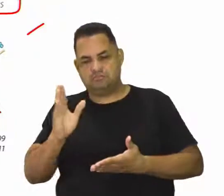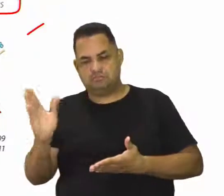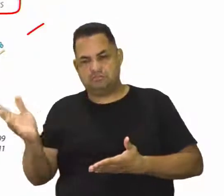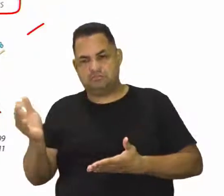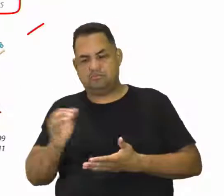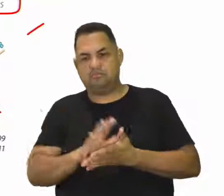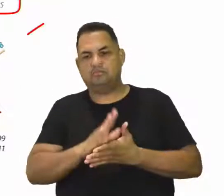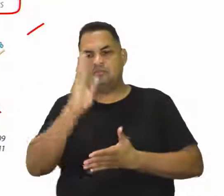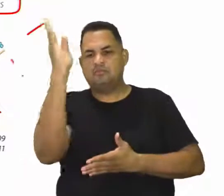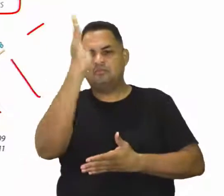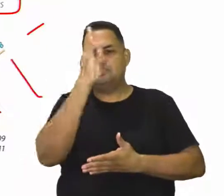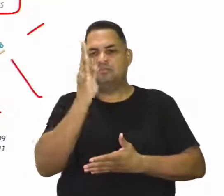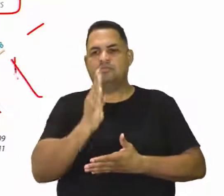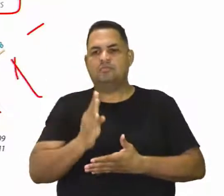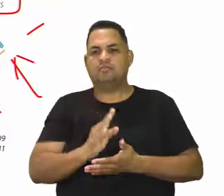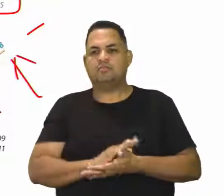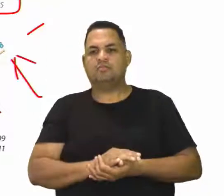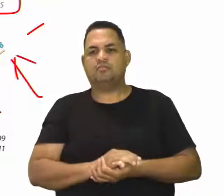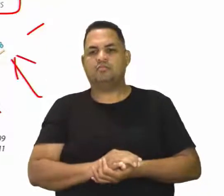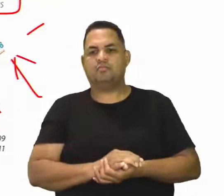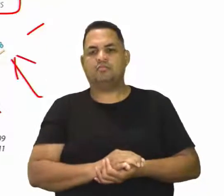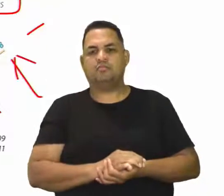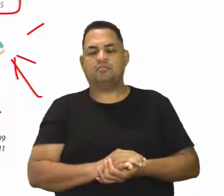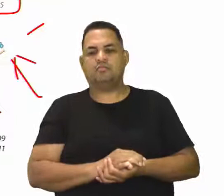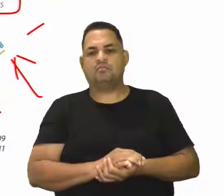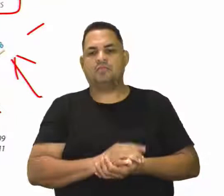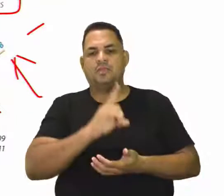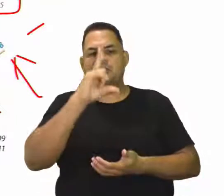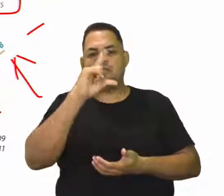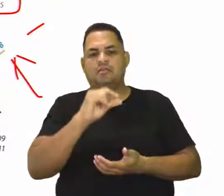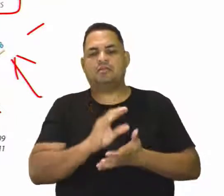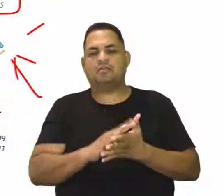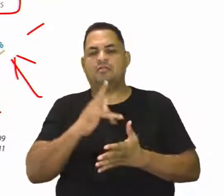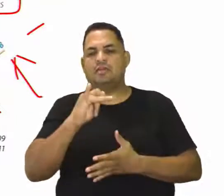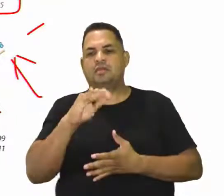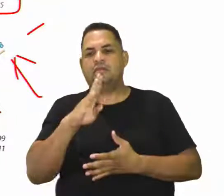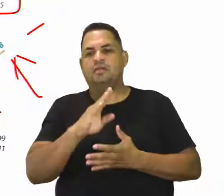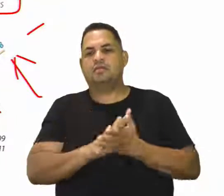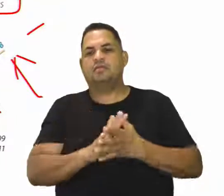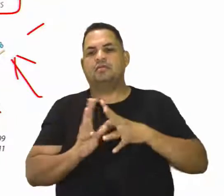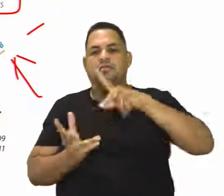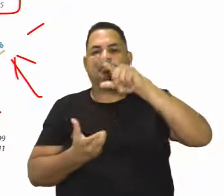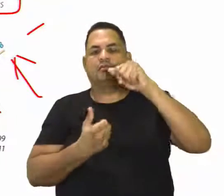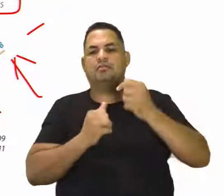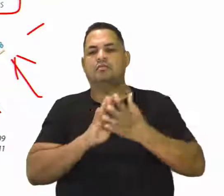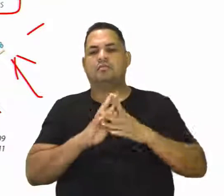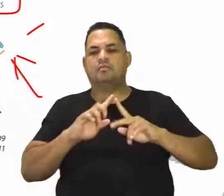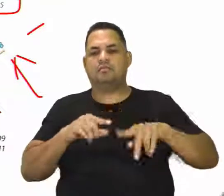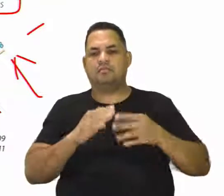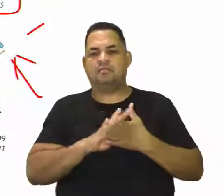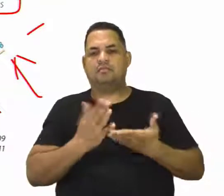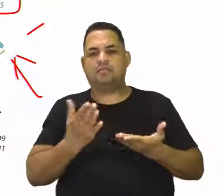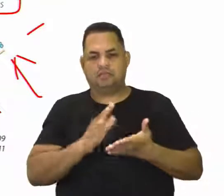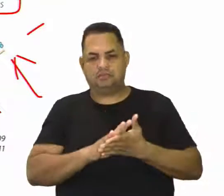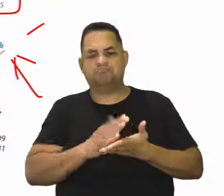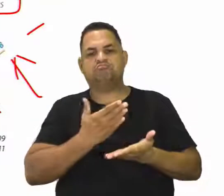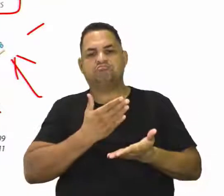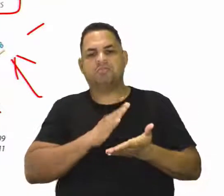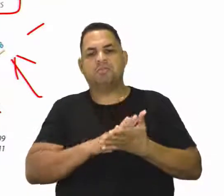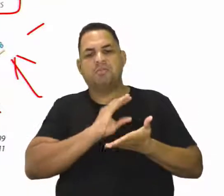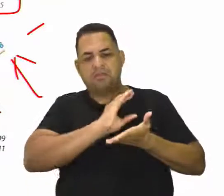depois que o Brasil é um que o teu os menores pibs do mundo né mas mesmo assim acaba investindo